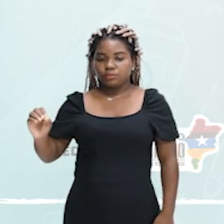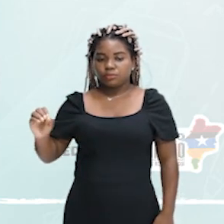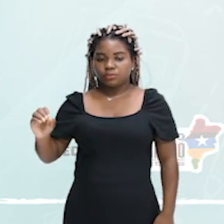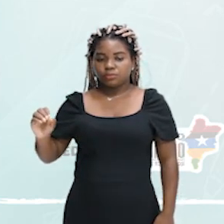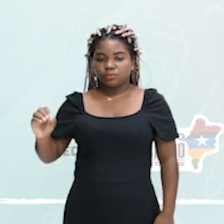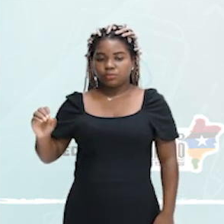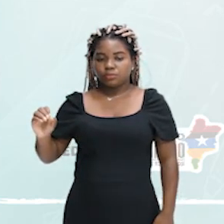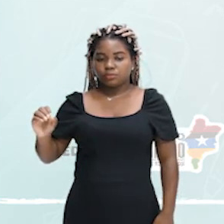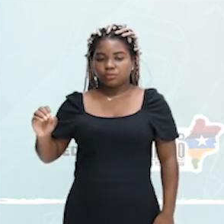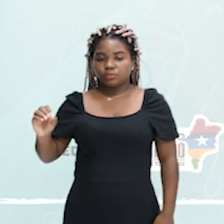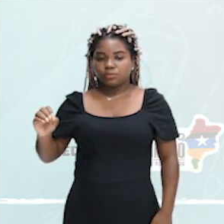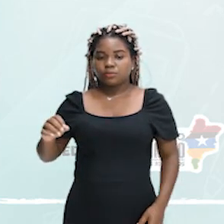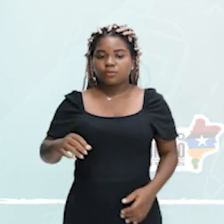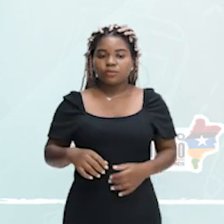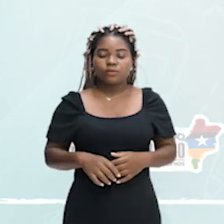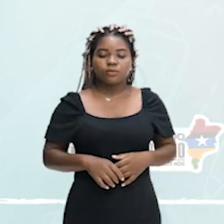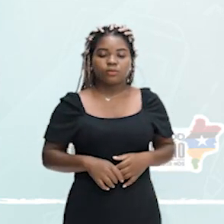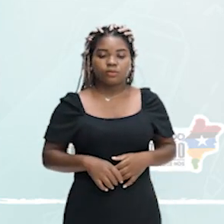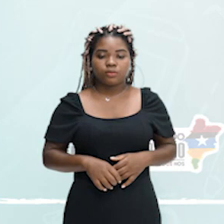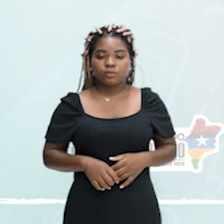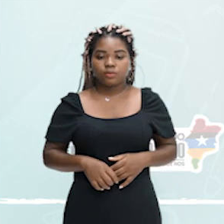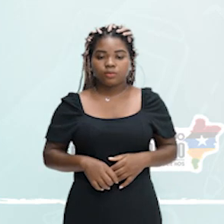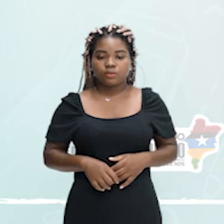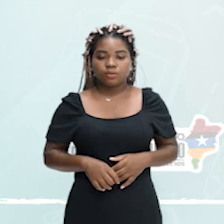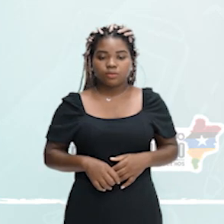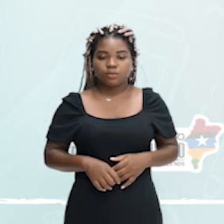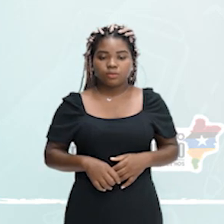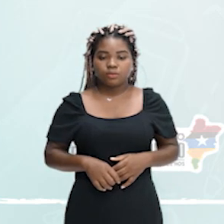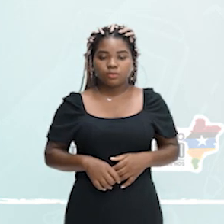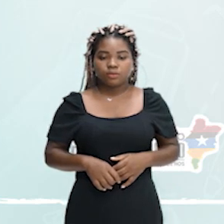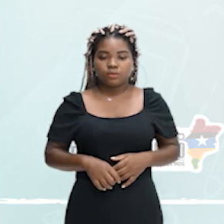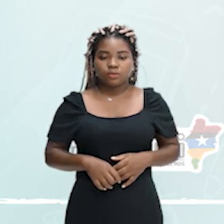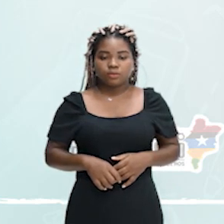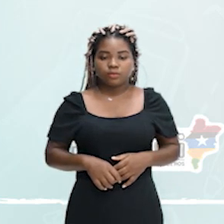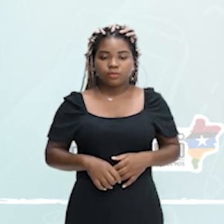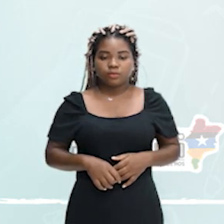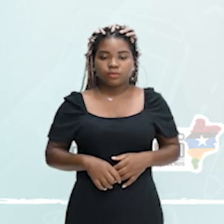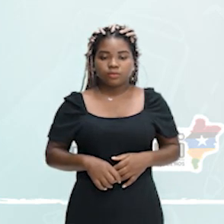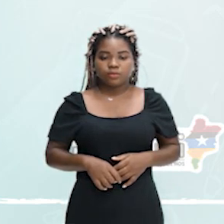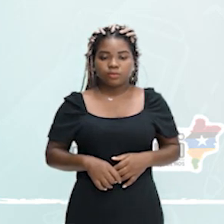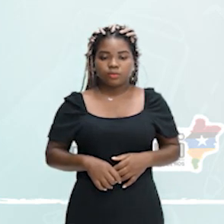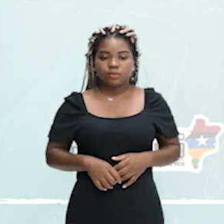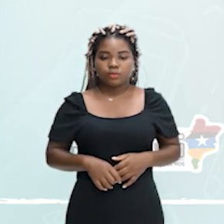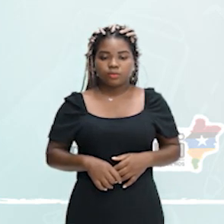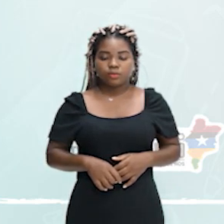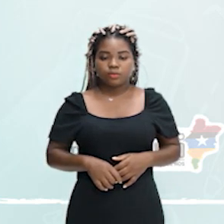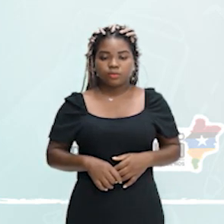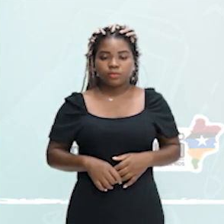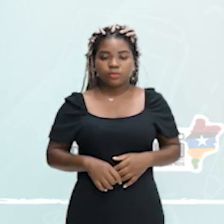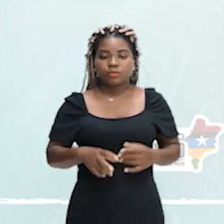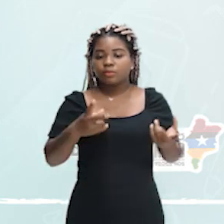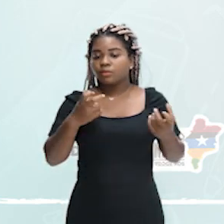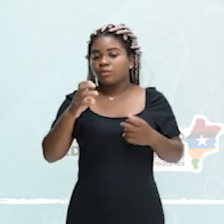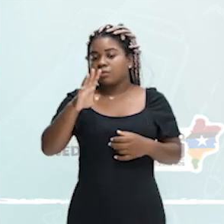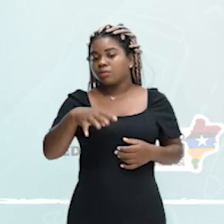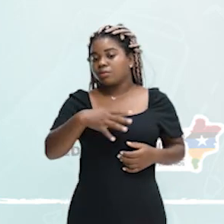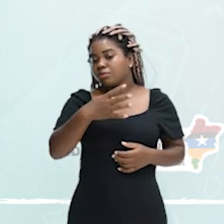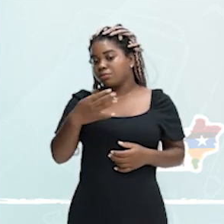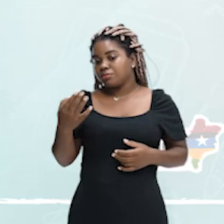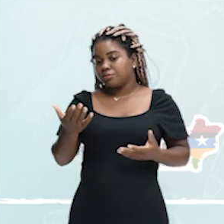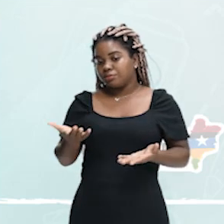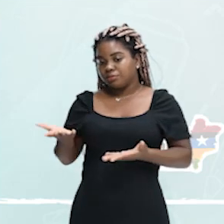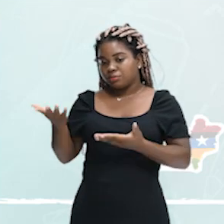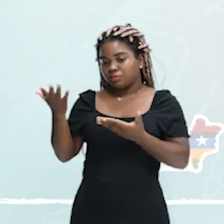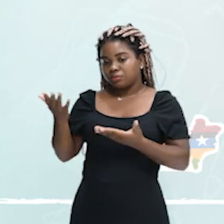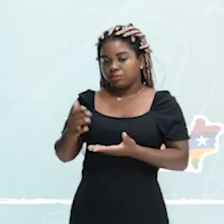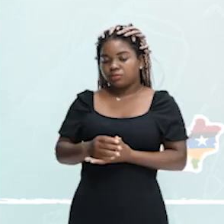1. Isso aqui deu para mim um total de 200 bactérias. Se eu for olhar lá para o